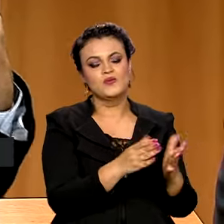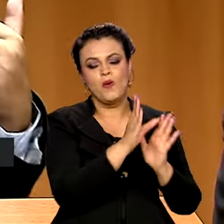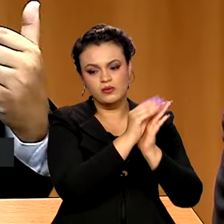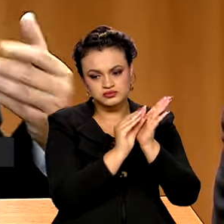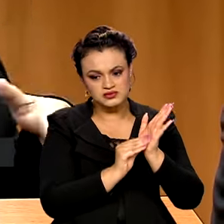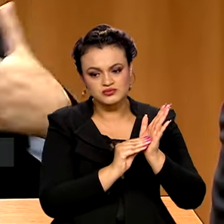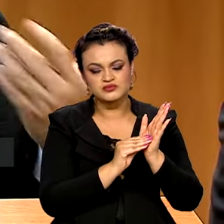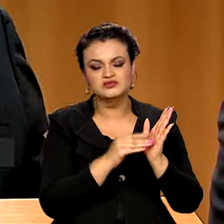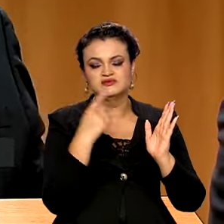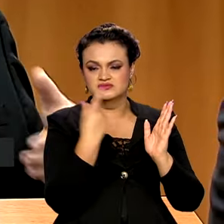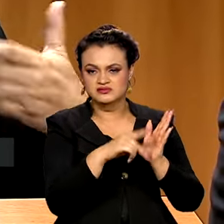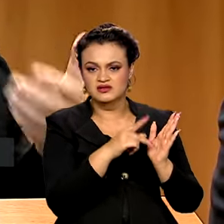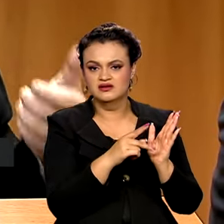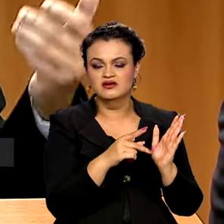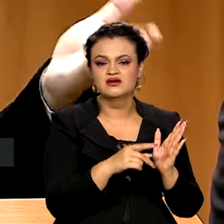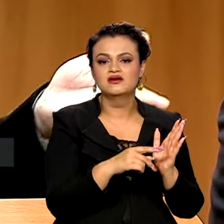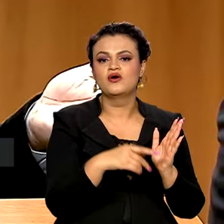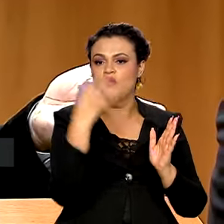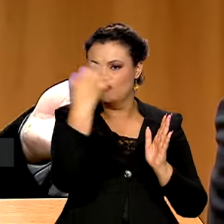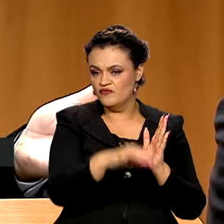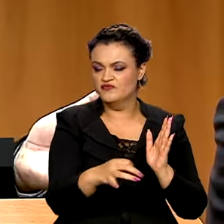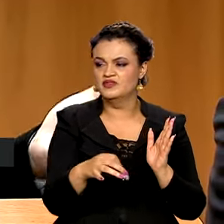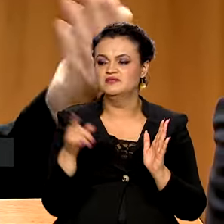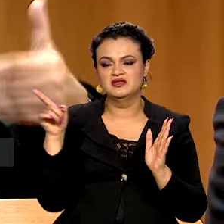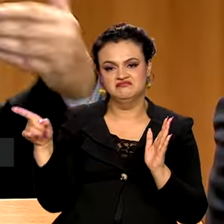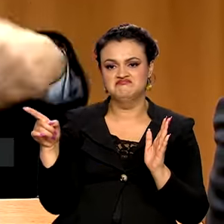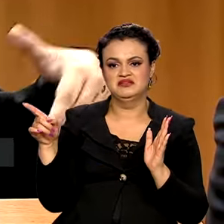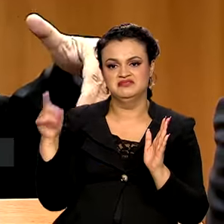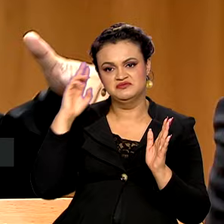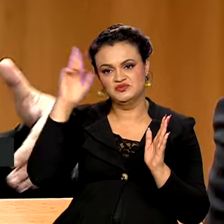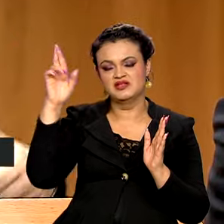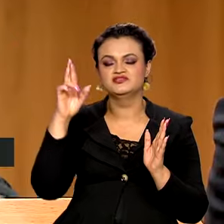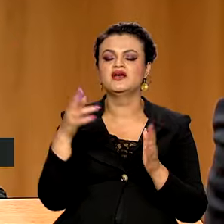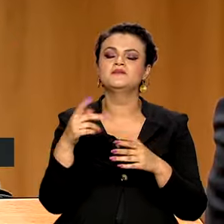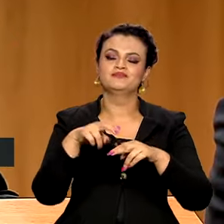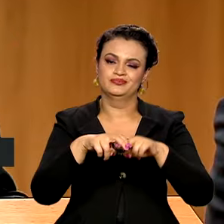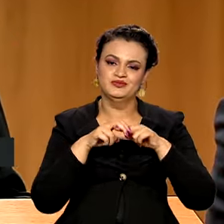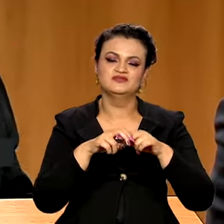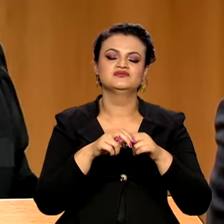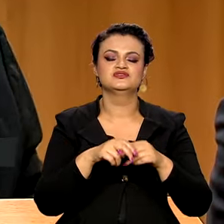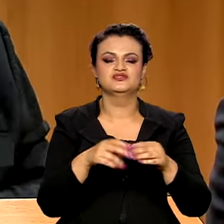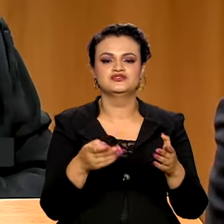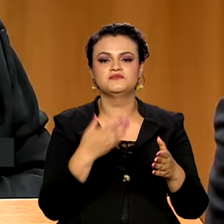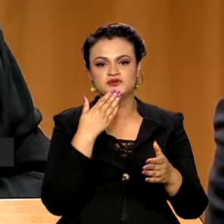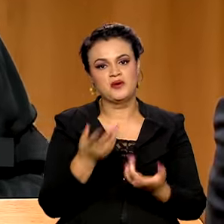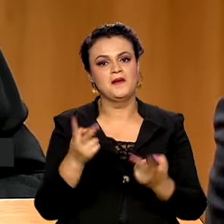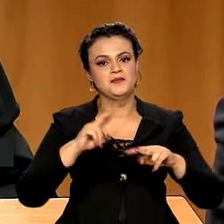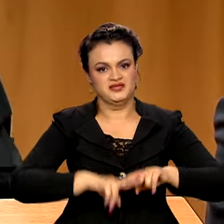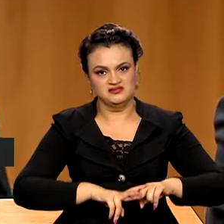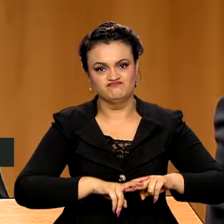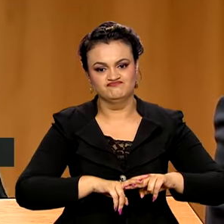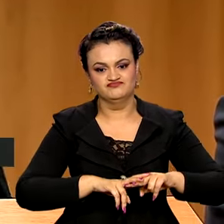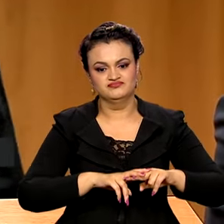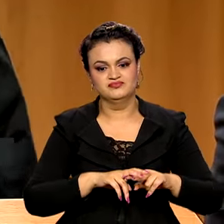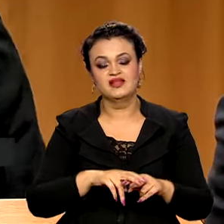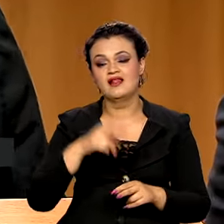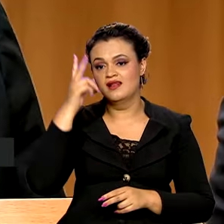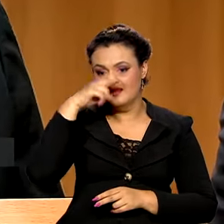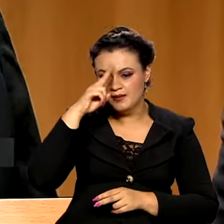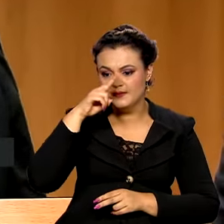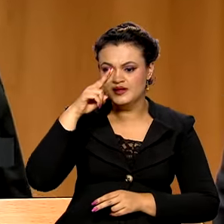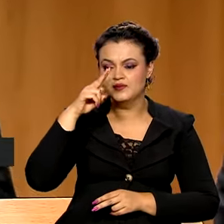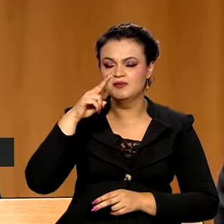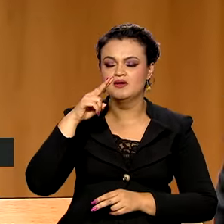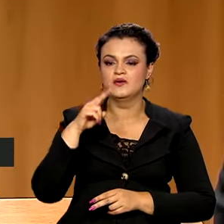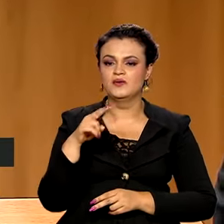conteúdo indica a confirmação da autoria. E isso tornou possível o pedido de prisão preventiva. Lembremos que